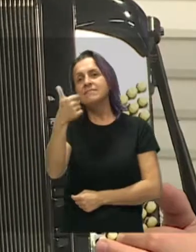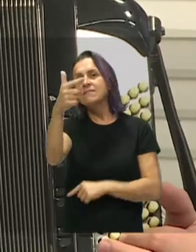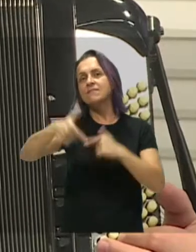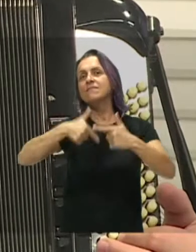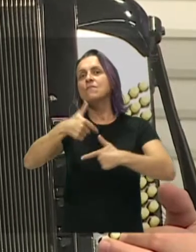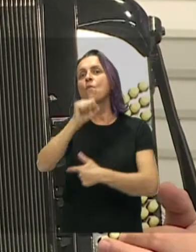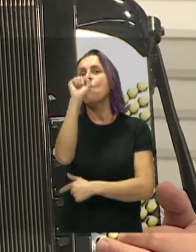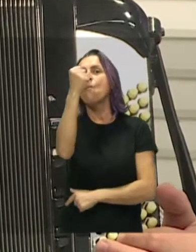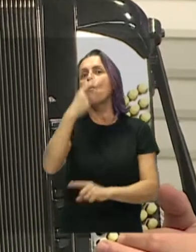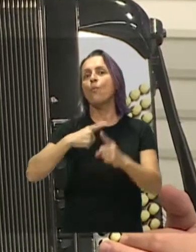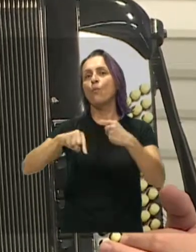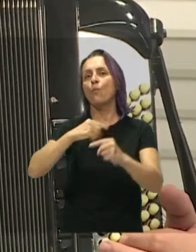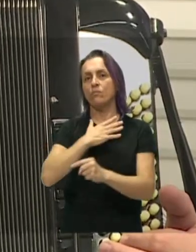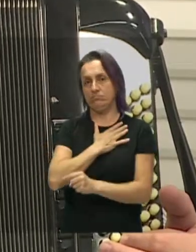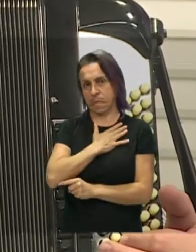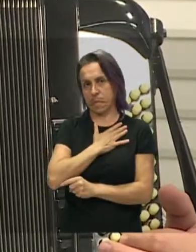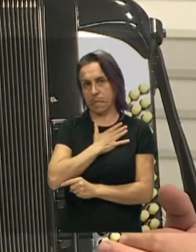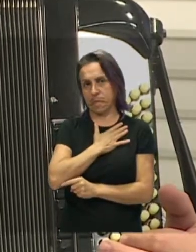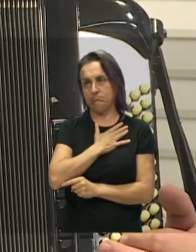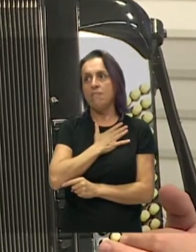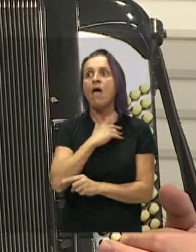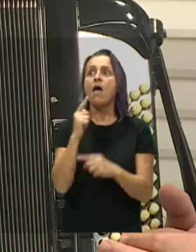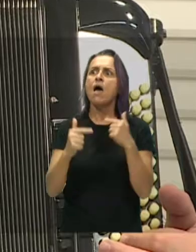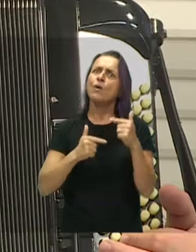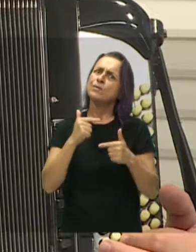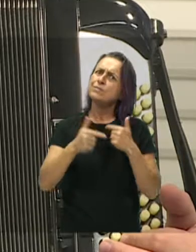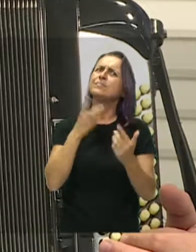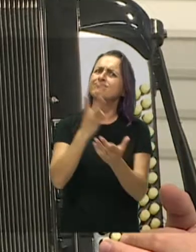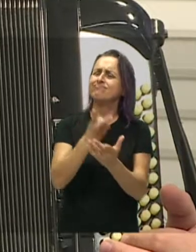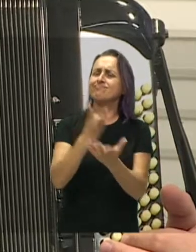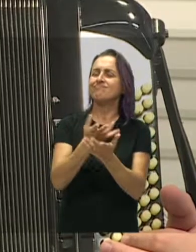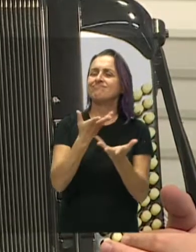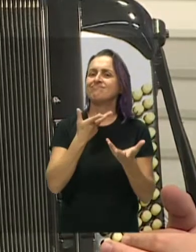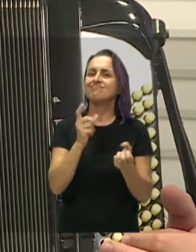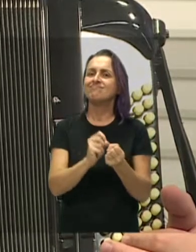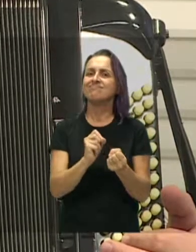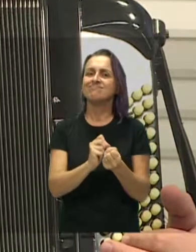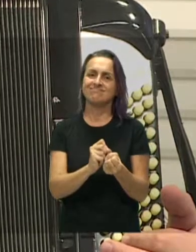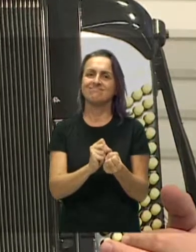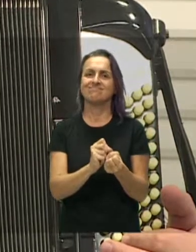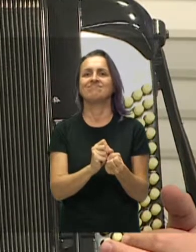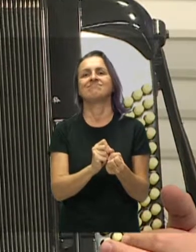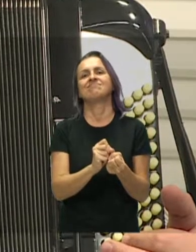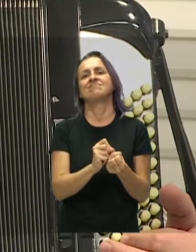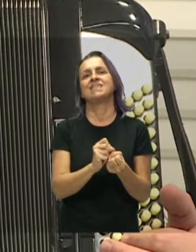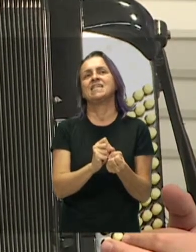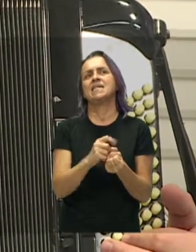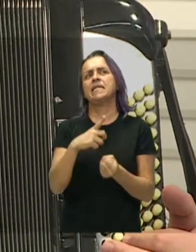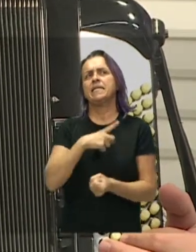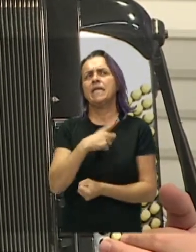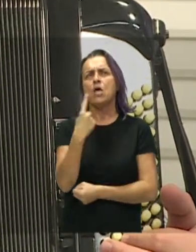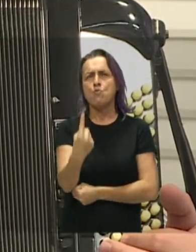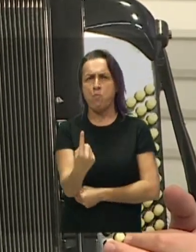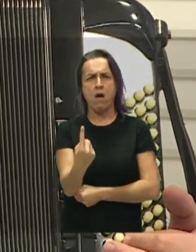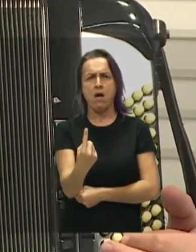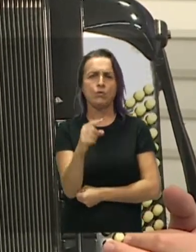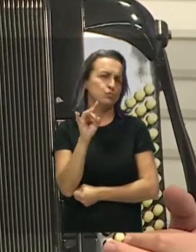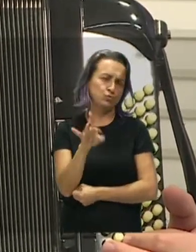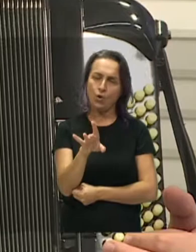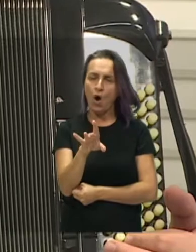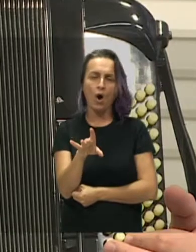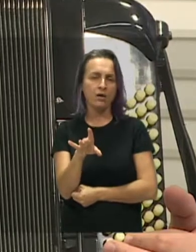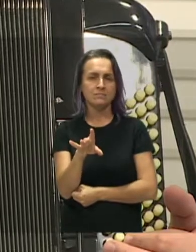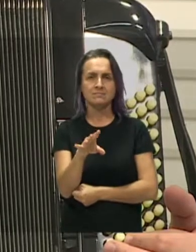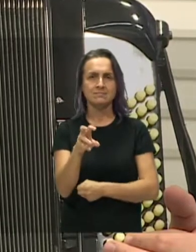músicas minhas, né? Era um trabalho que eu sempre quis fazer. Tem uma só inédita